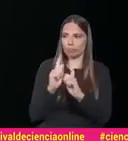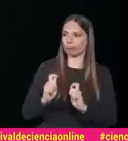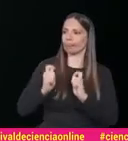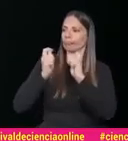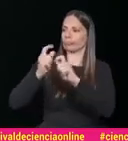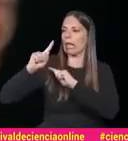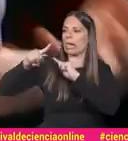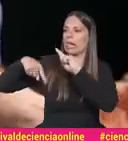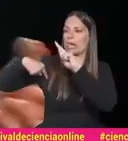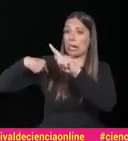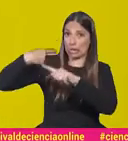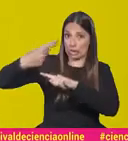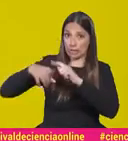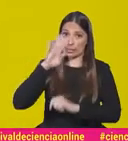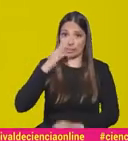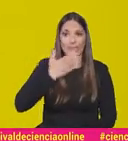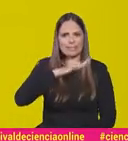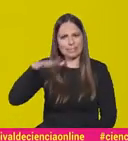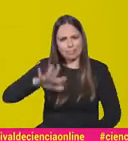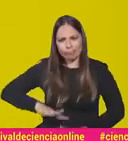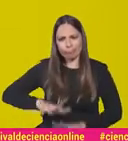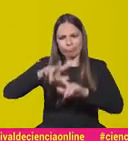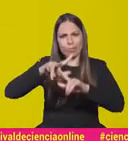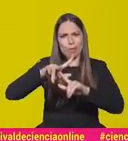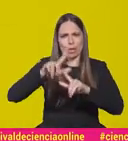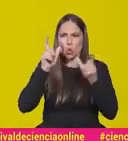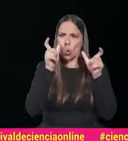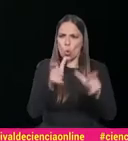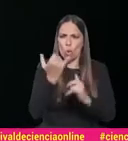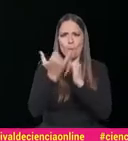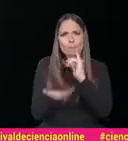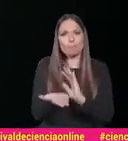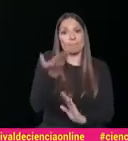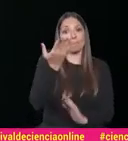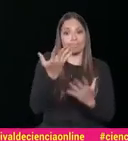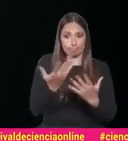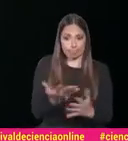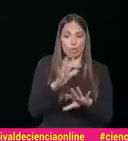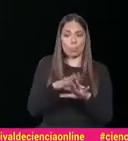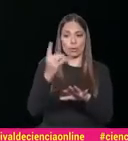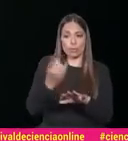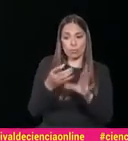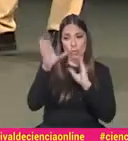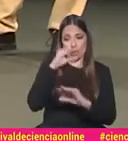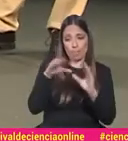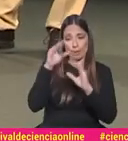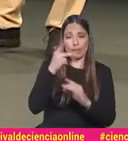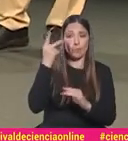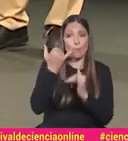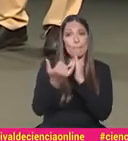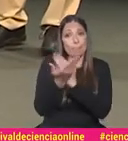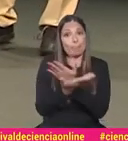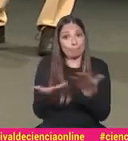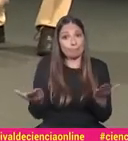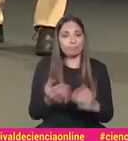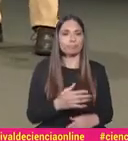que com mais ciência conseguimos ter maior controle do risco que vivemos, porque temos que aprender a viver com risco. E